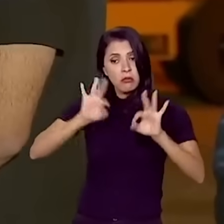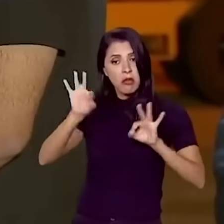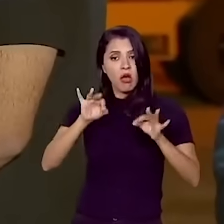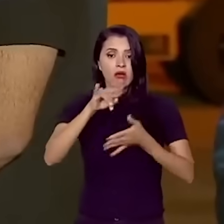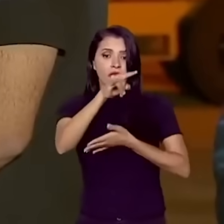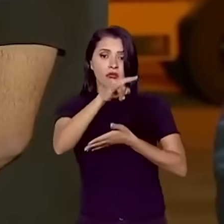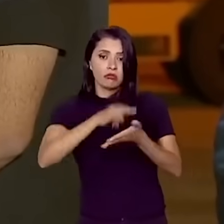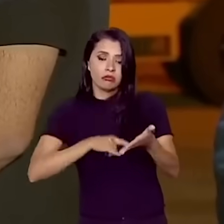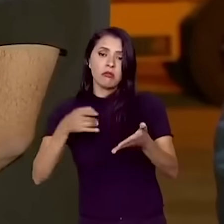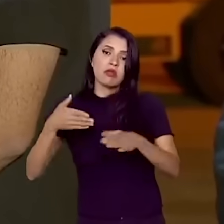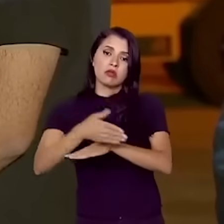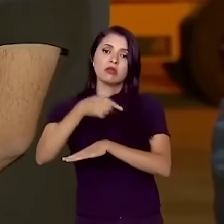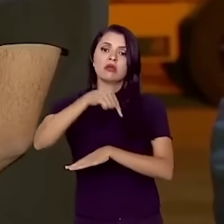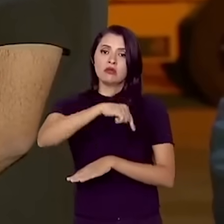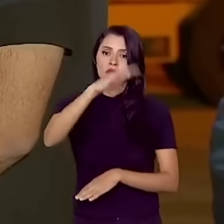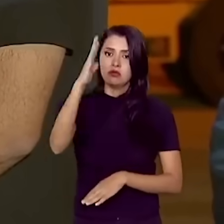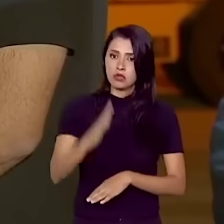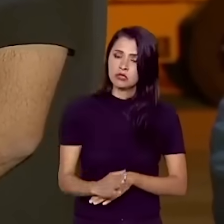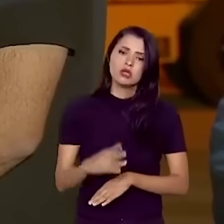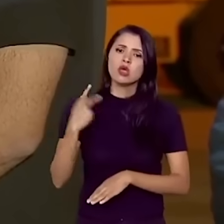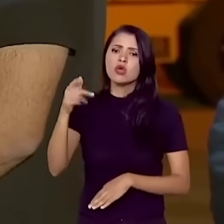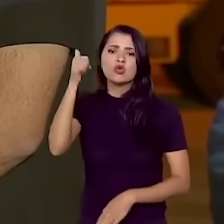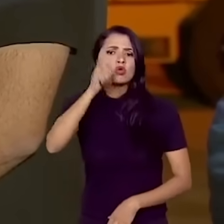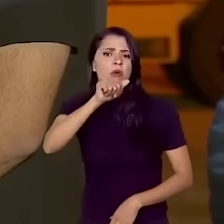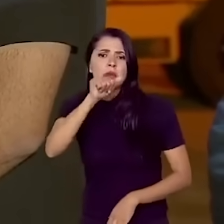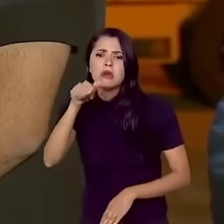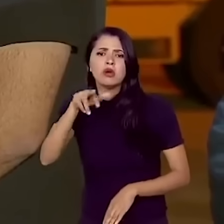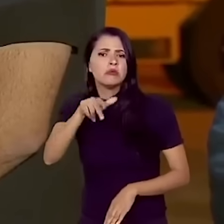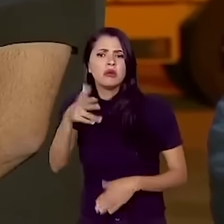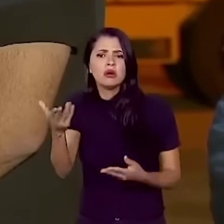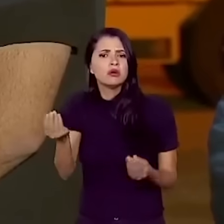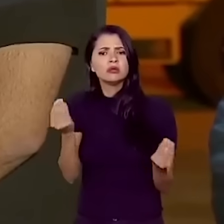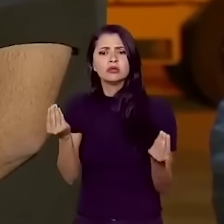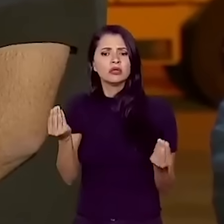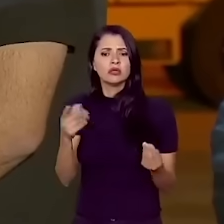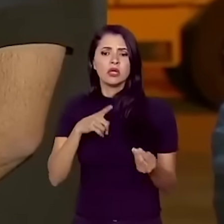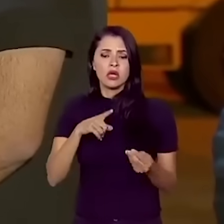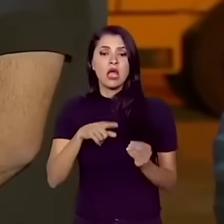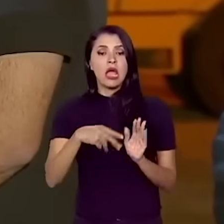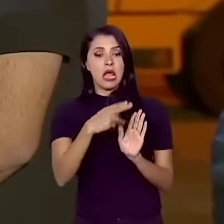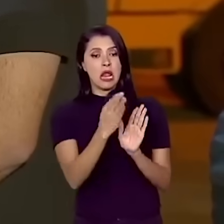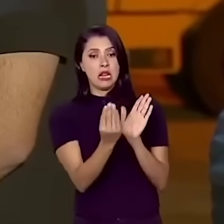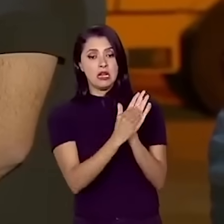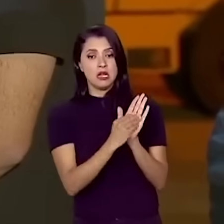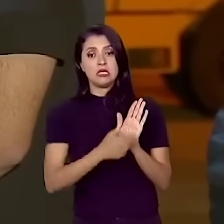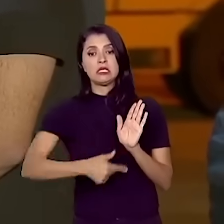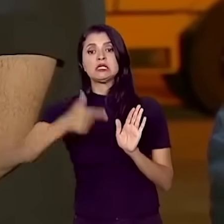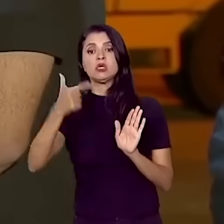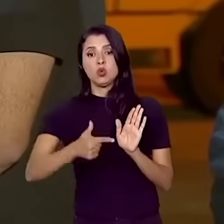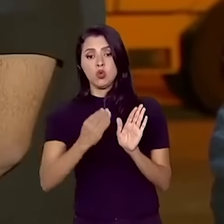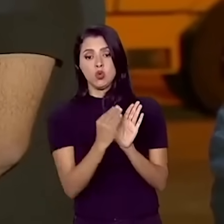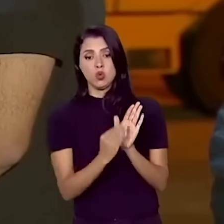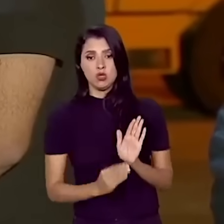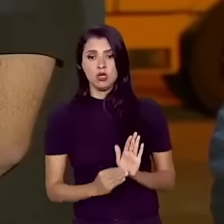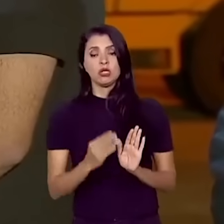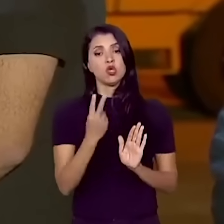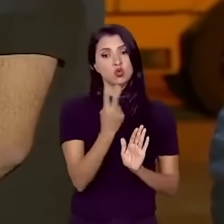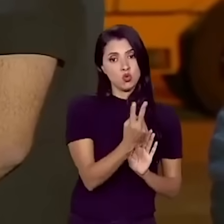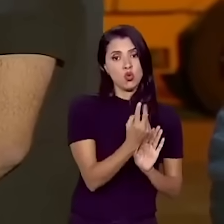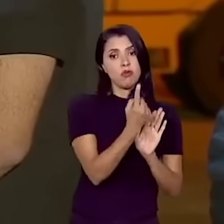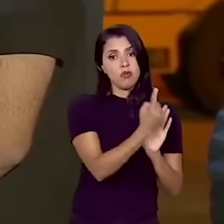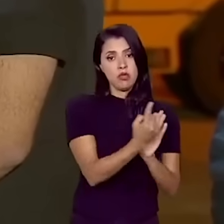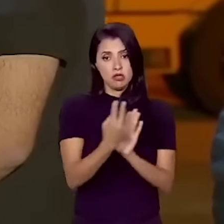da entrada dela no Brasil. Sua mãe não veio, nem sua irmã? Só na segunda lista. Só na segunda lista. São duas